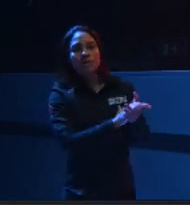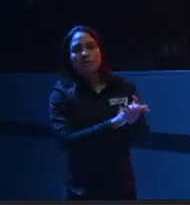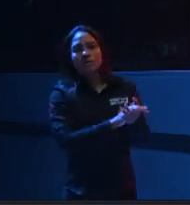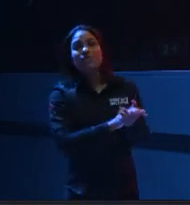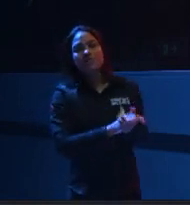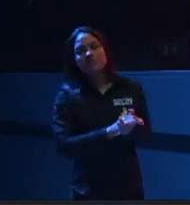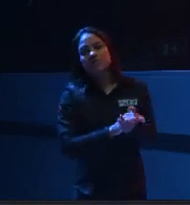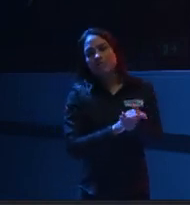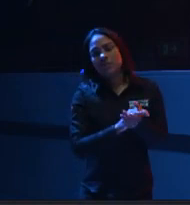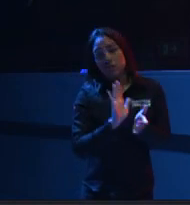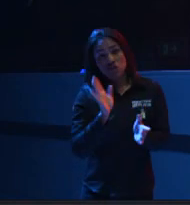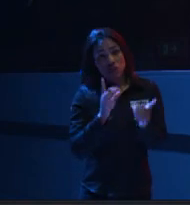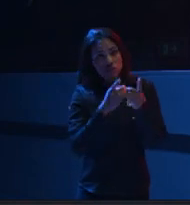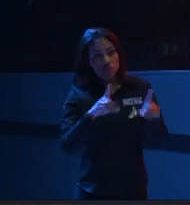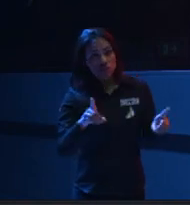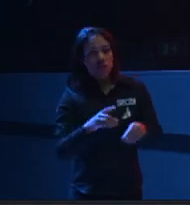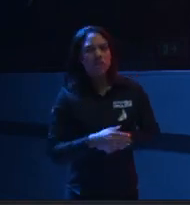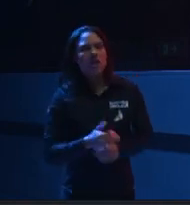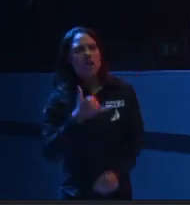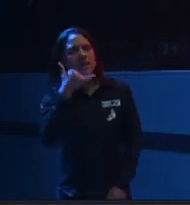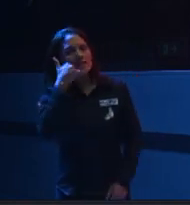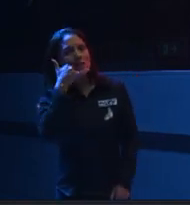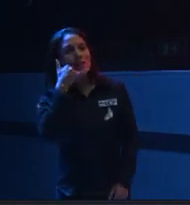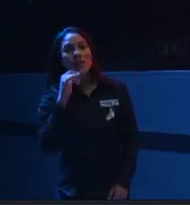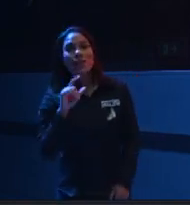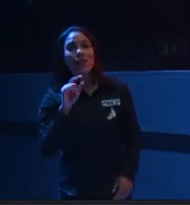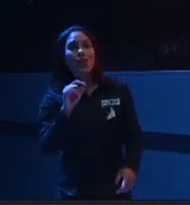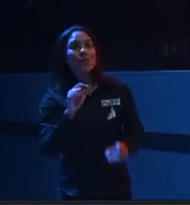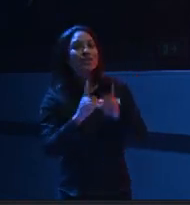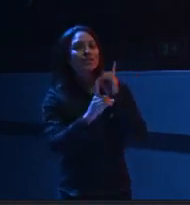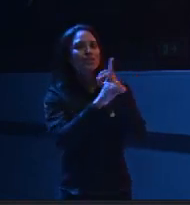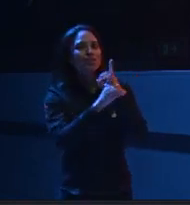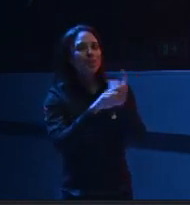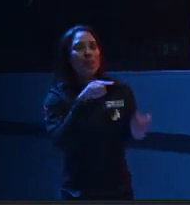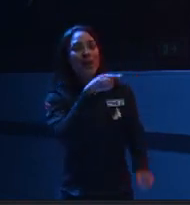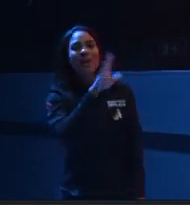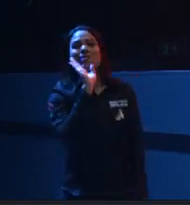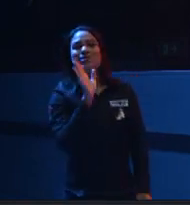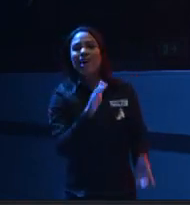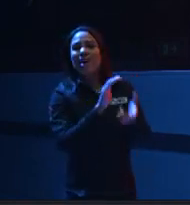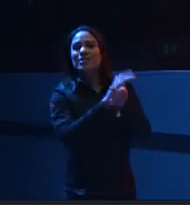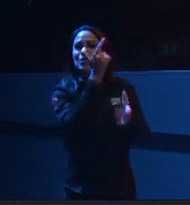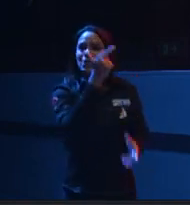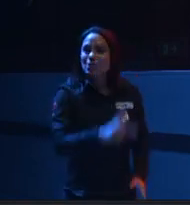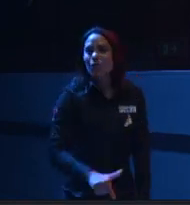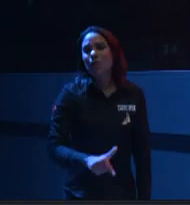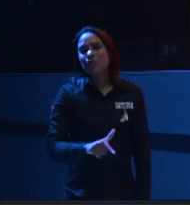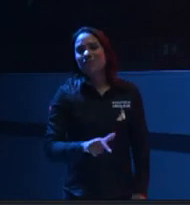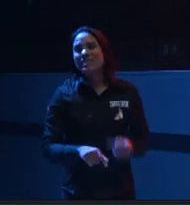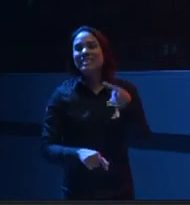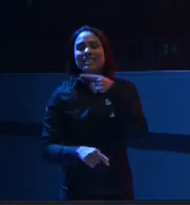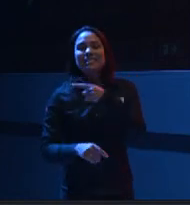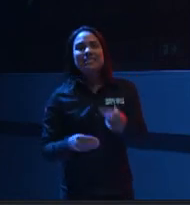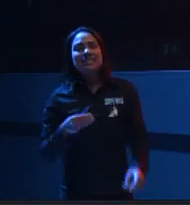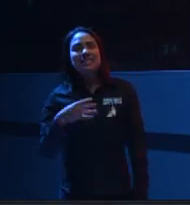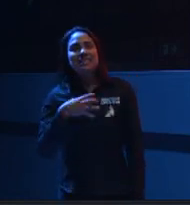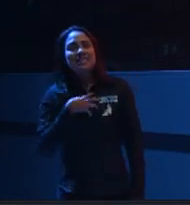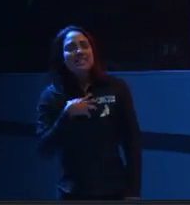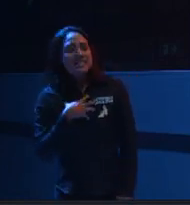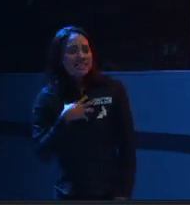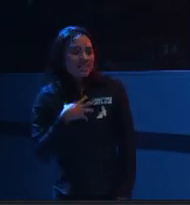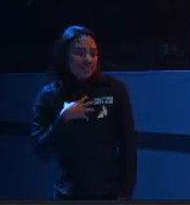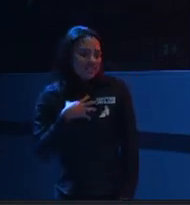fora um homem que se humilhou que foi atrás dela ela tinha traído ele ele perdoou ele estava disposto a recomeçar